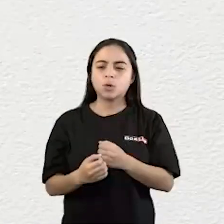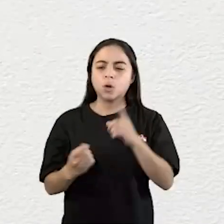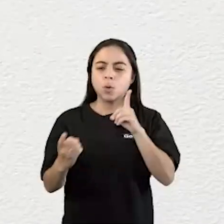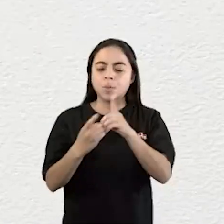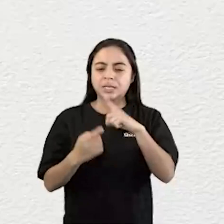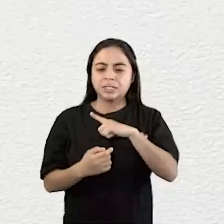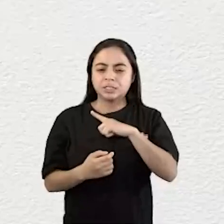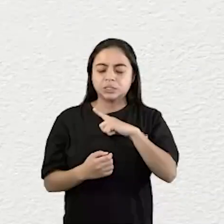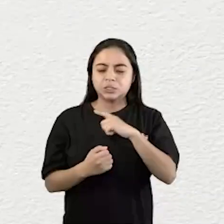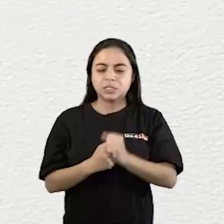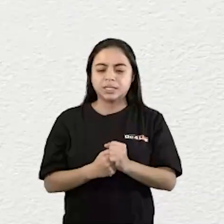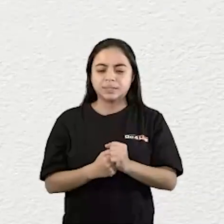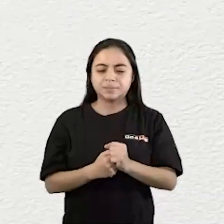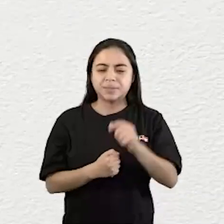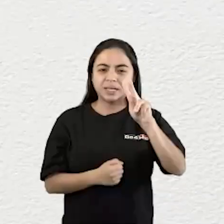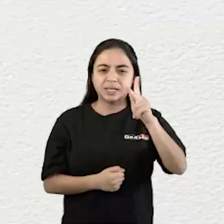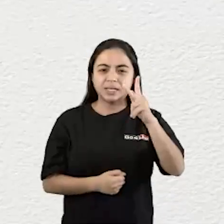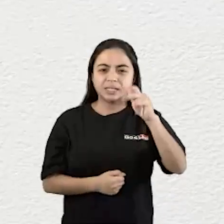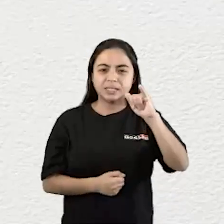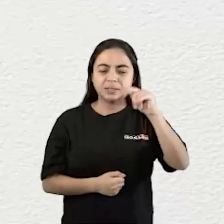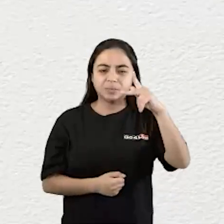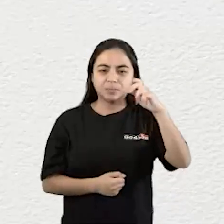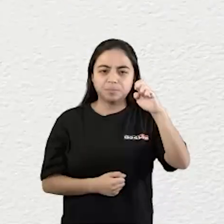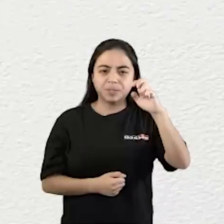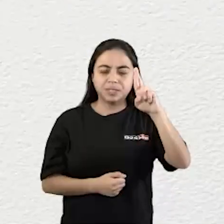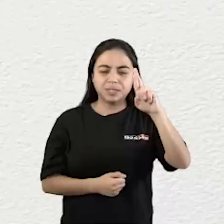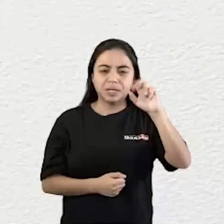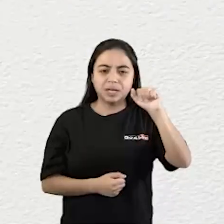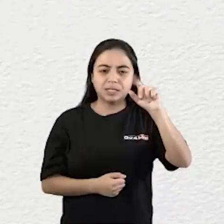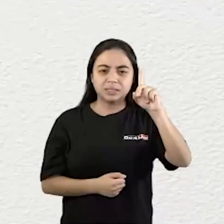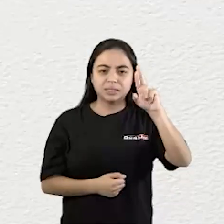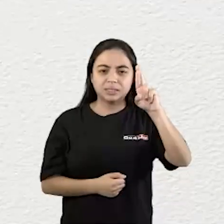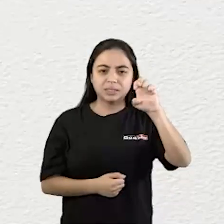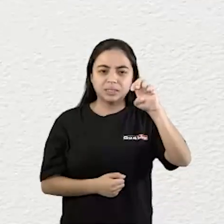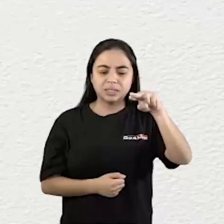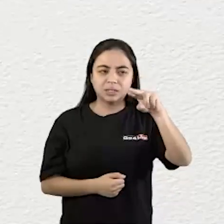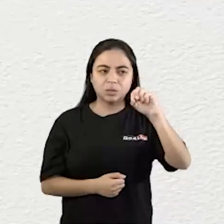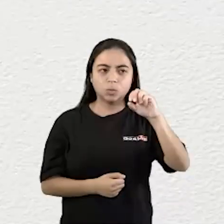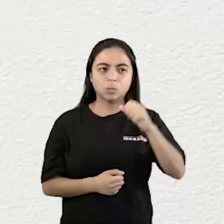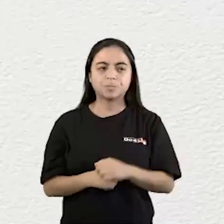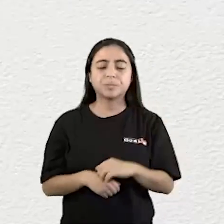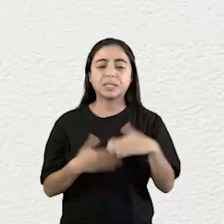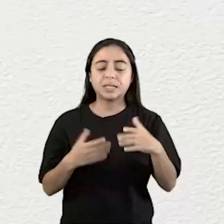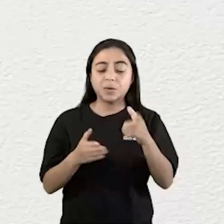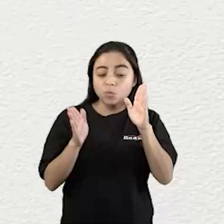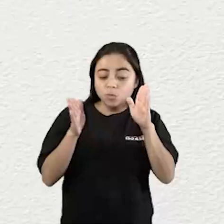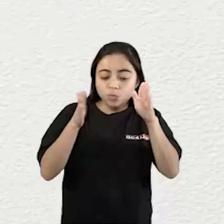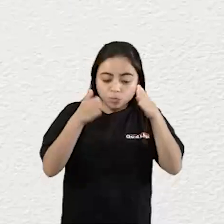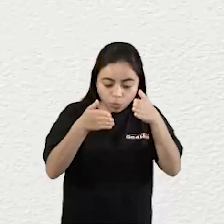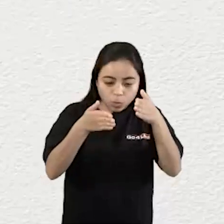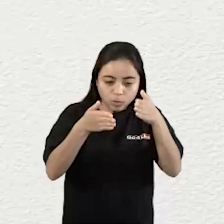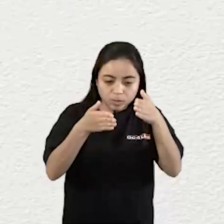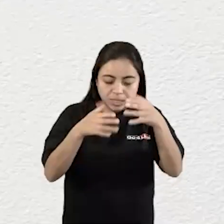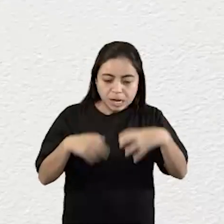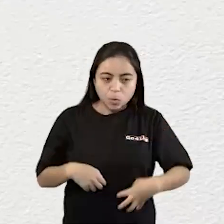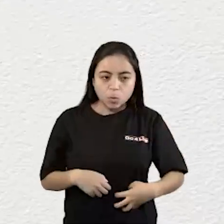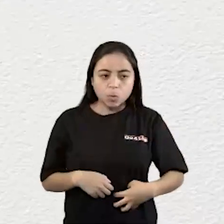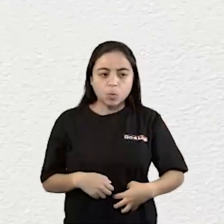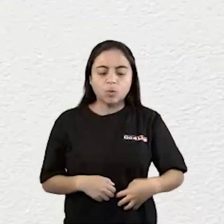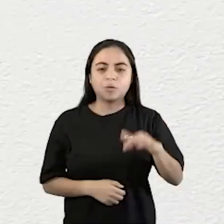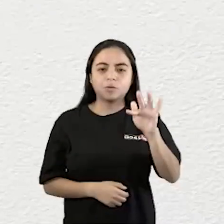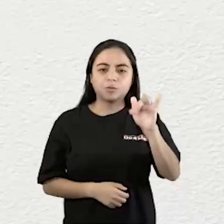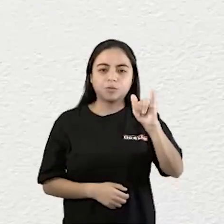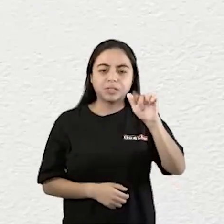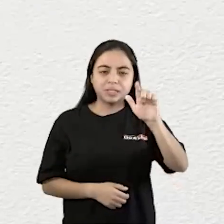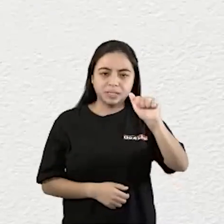suspeita de hiperadreno ou que faz uso regular do corticoide, é uma malha. Para que a gente foque no fígado, para que a gente